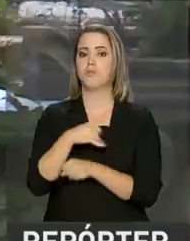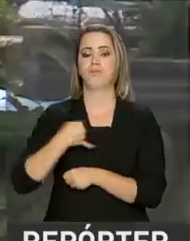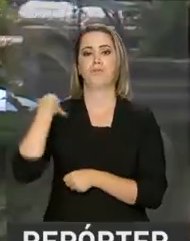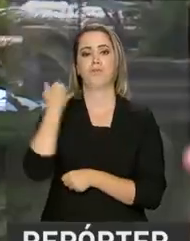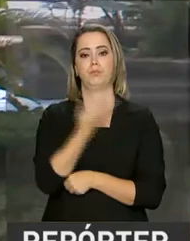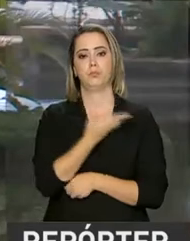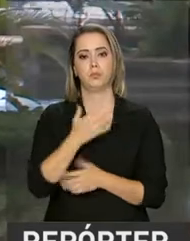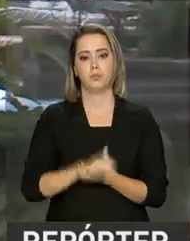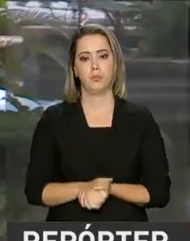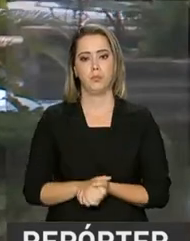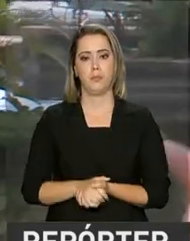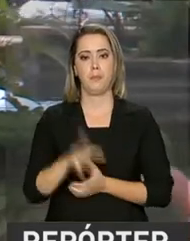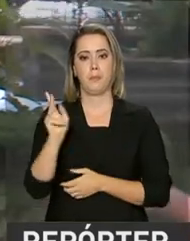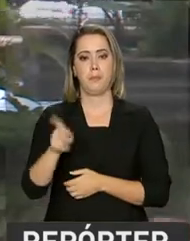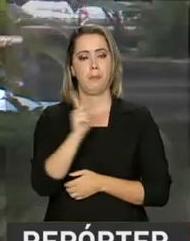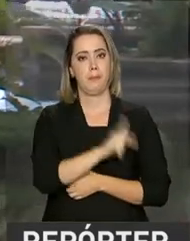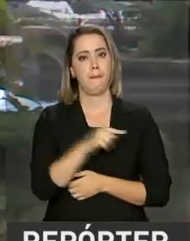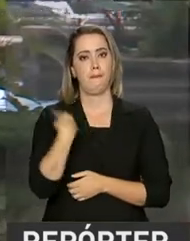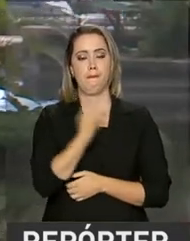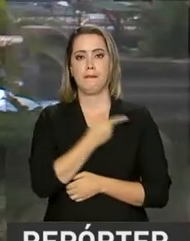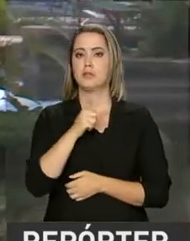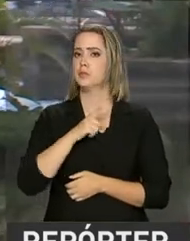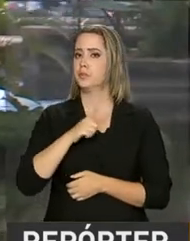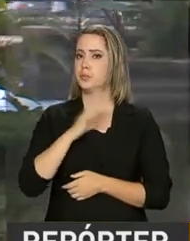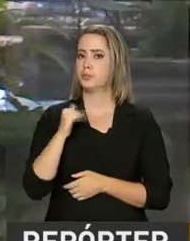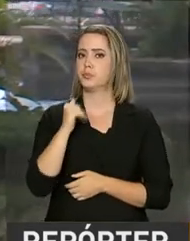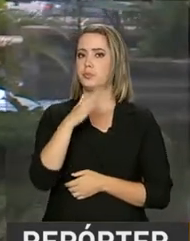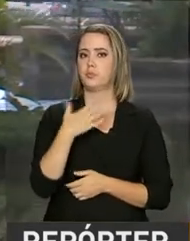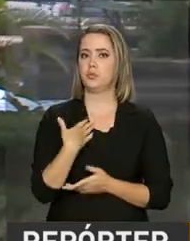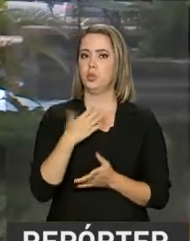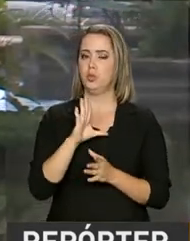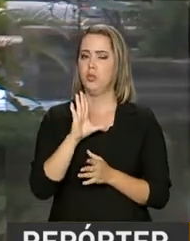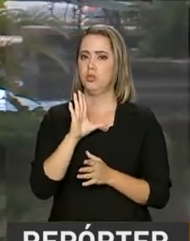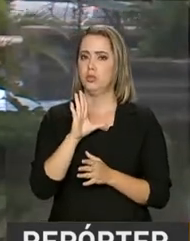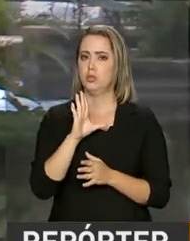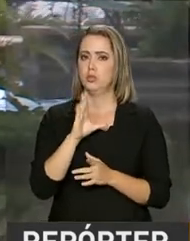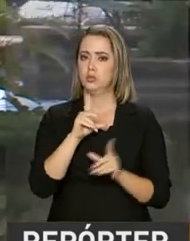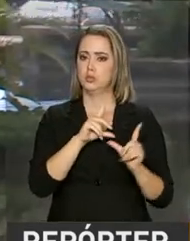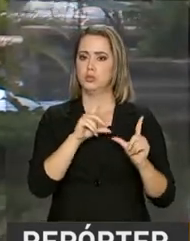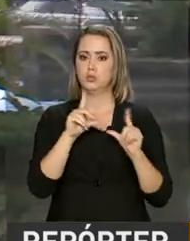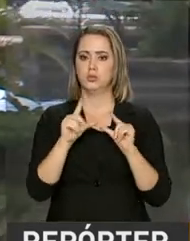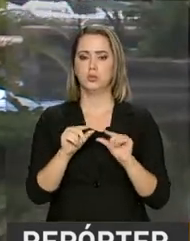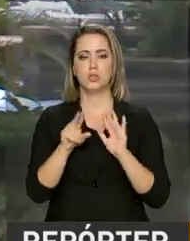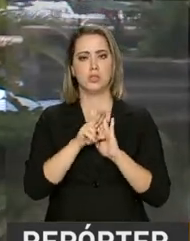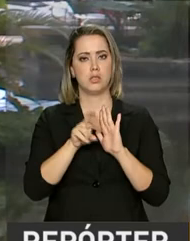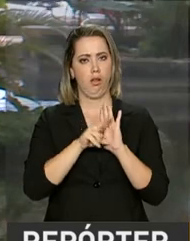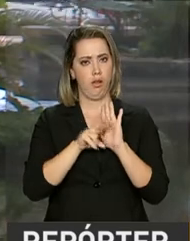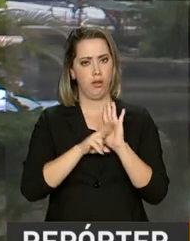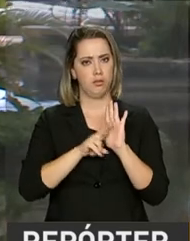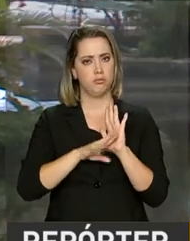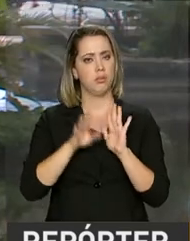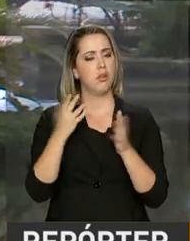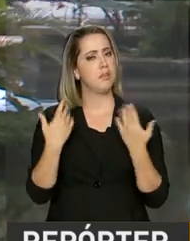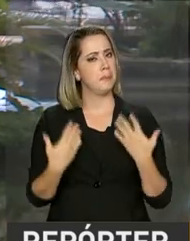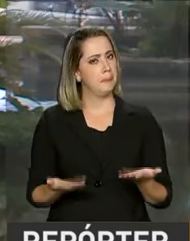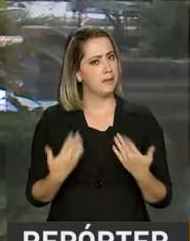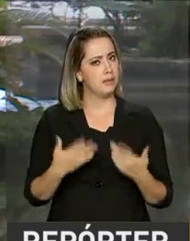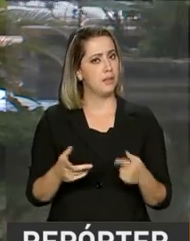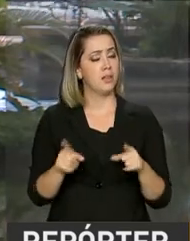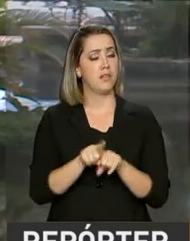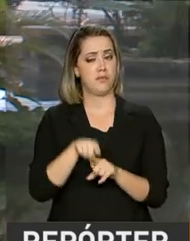para os professores nós tivemos uma amenização das regras da reforma da previdência e